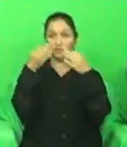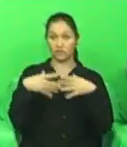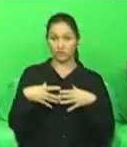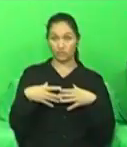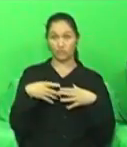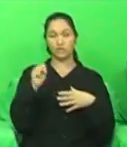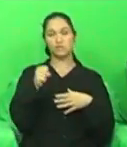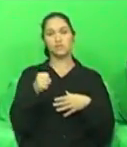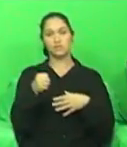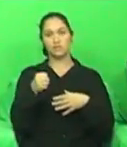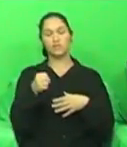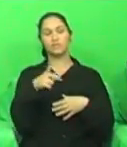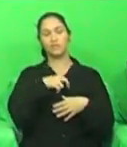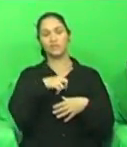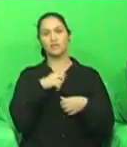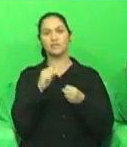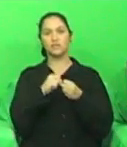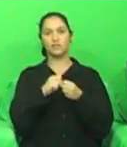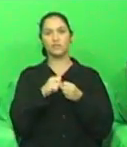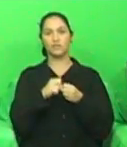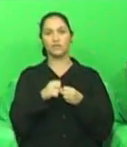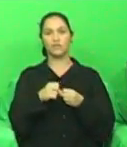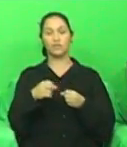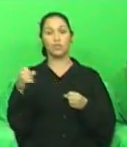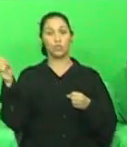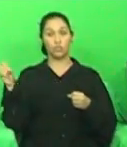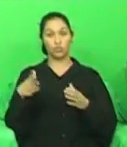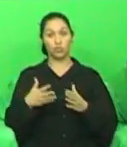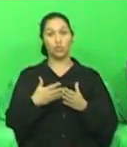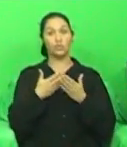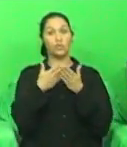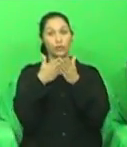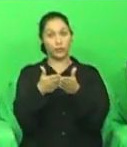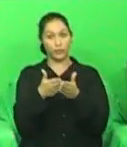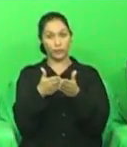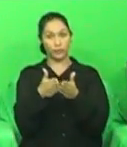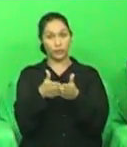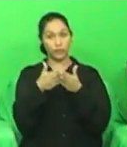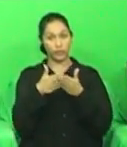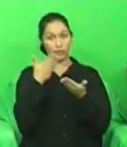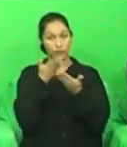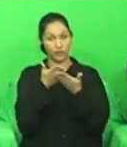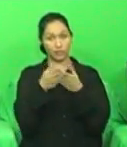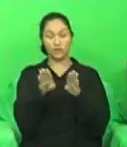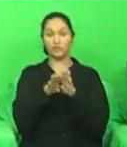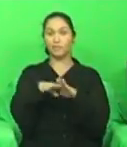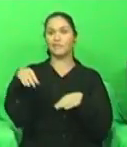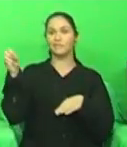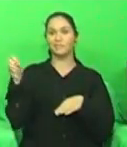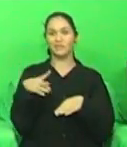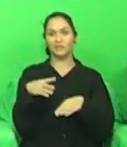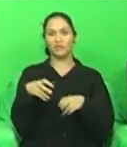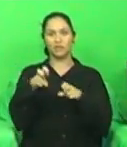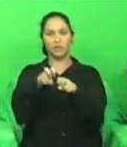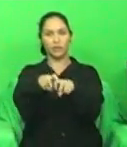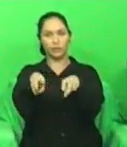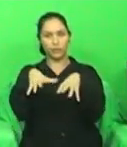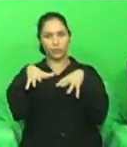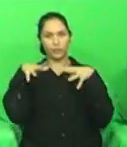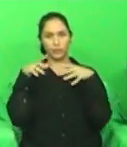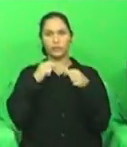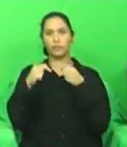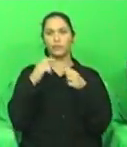requerimento uma nova audiência pública nova audiência está outro só outra pergunta é uma vez sabendo não participei da audiência por mais um minuto pra o